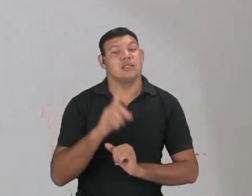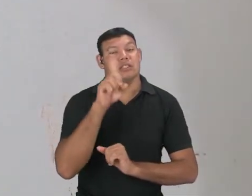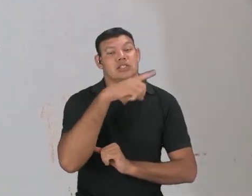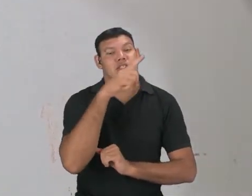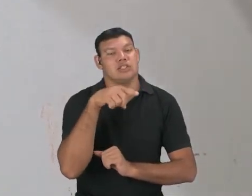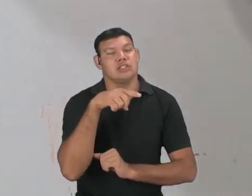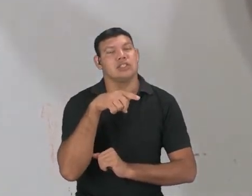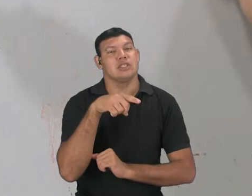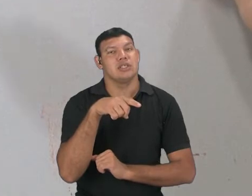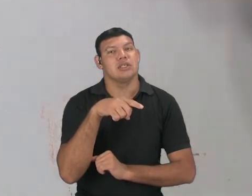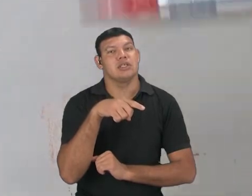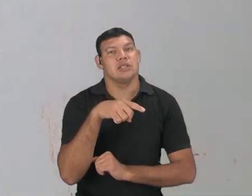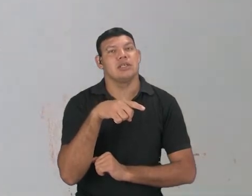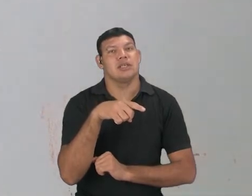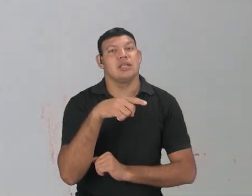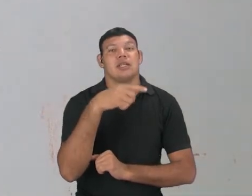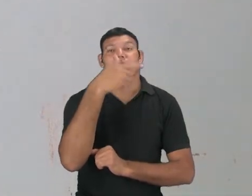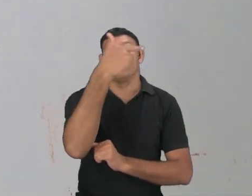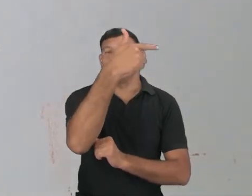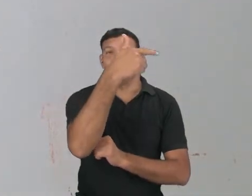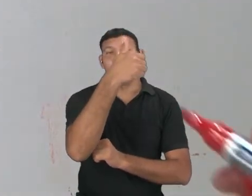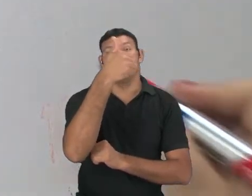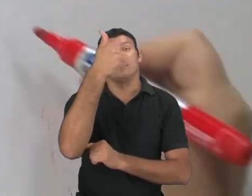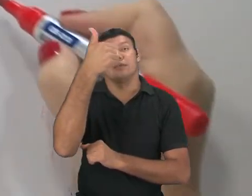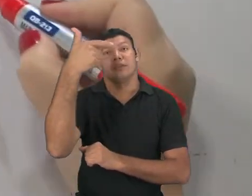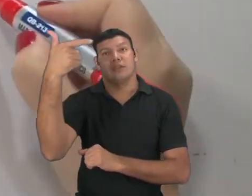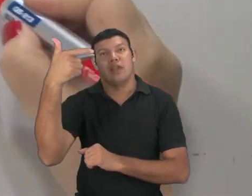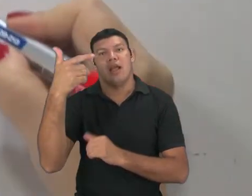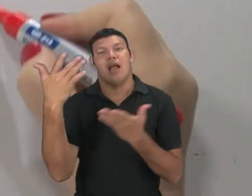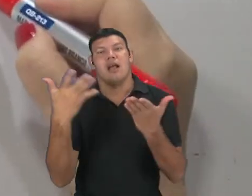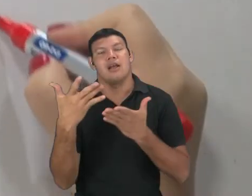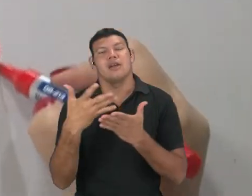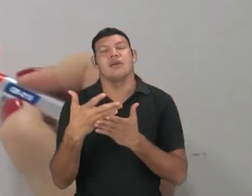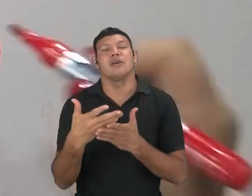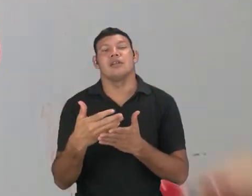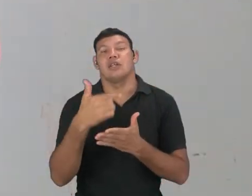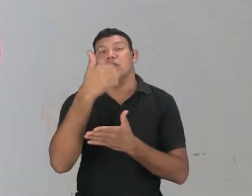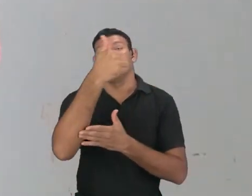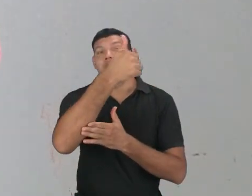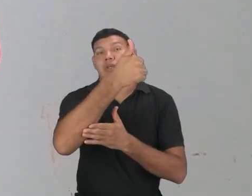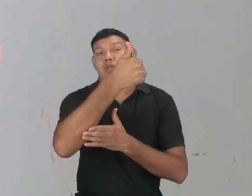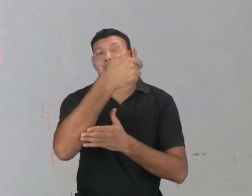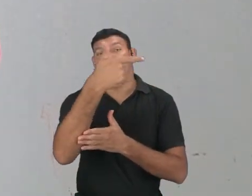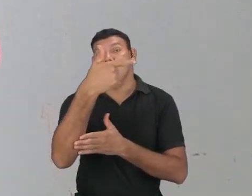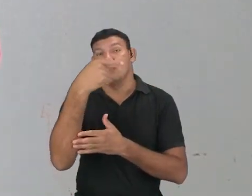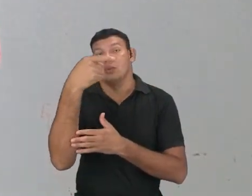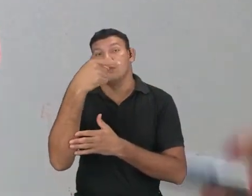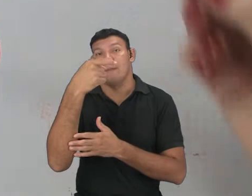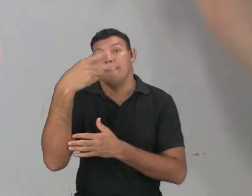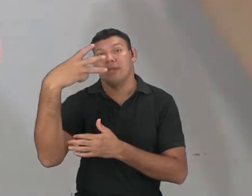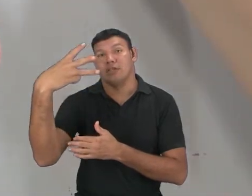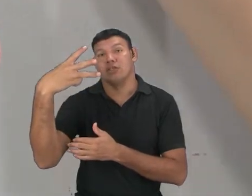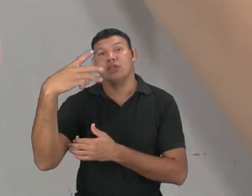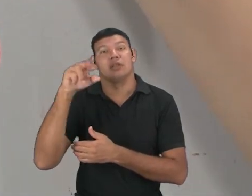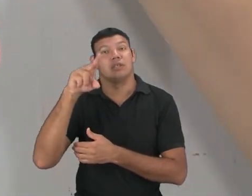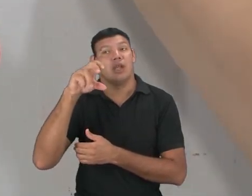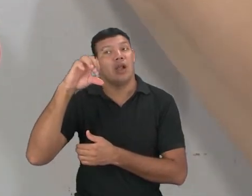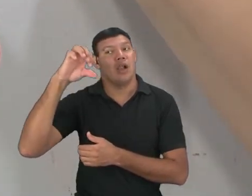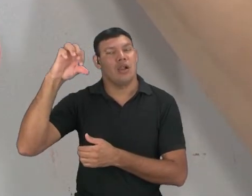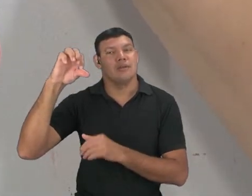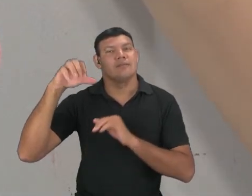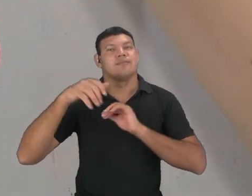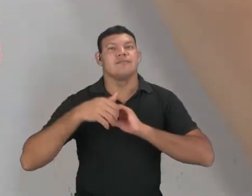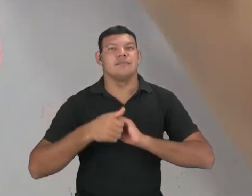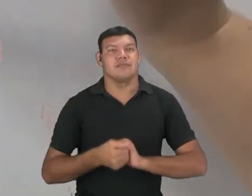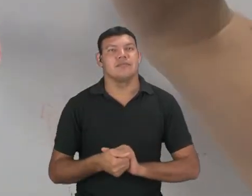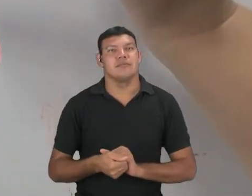tenho 12, eu tiro 3, eu vou ficar com 9, muito bem. E agora, tem